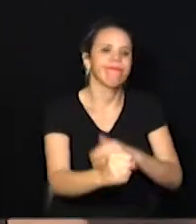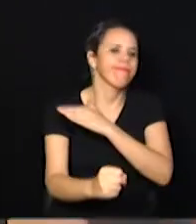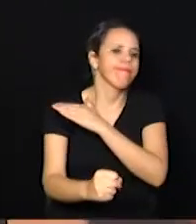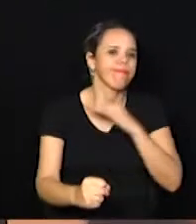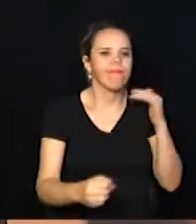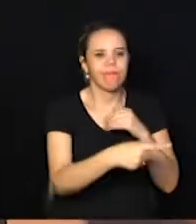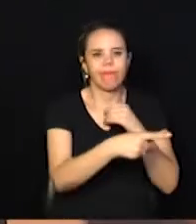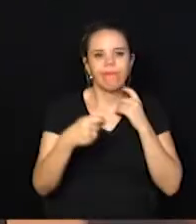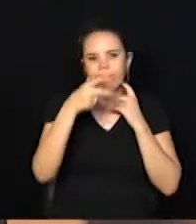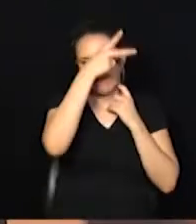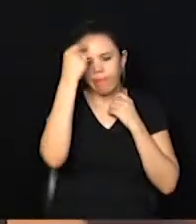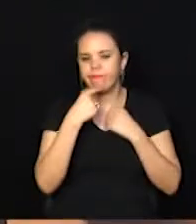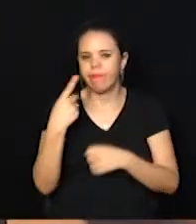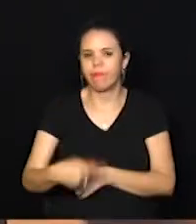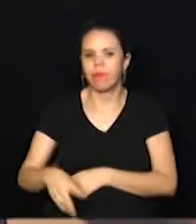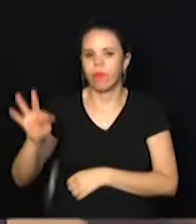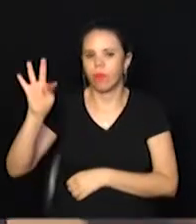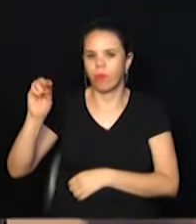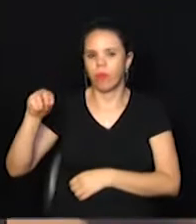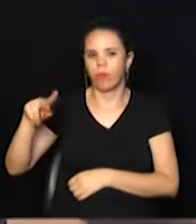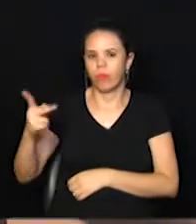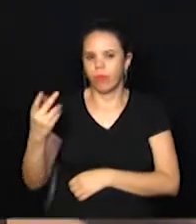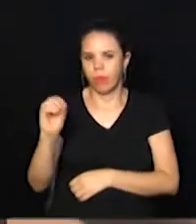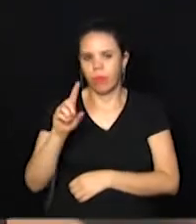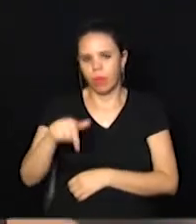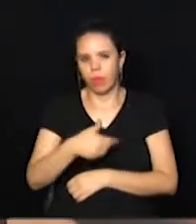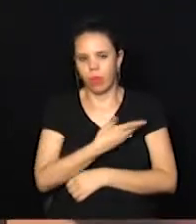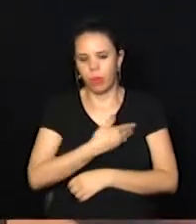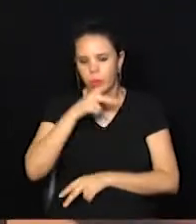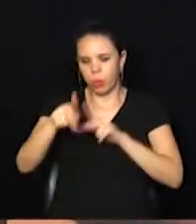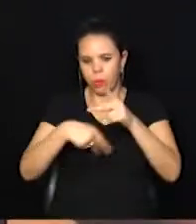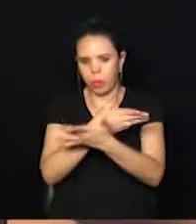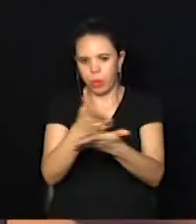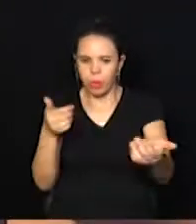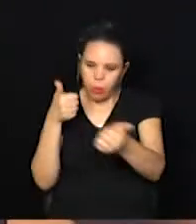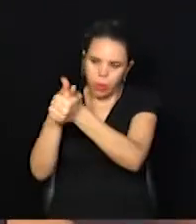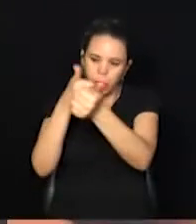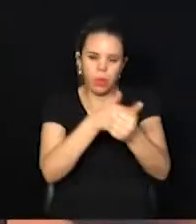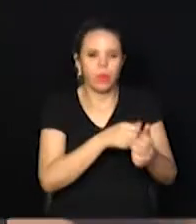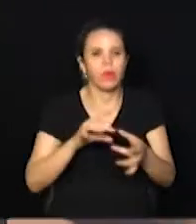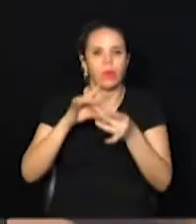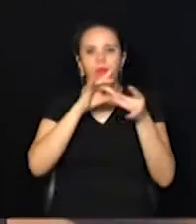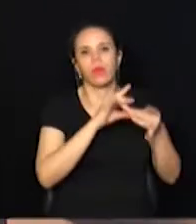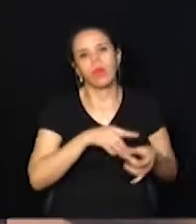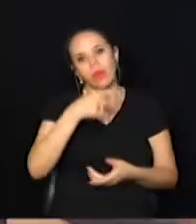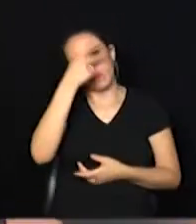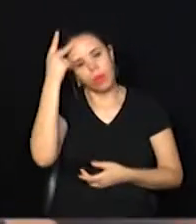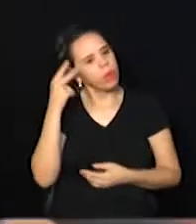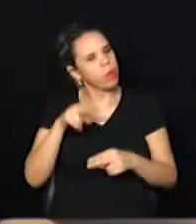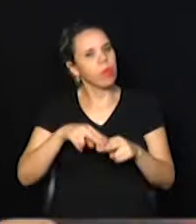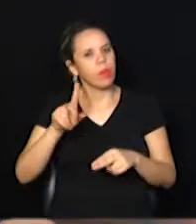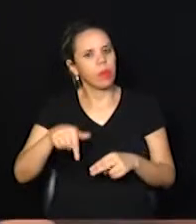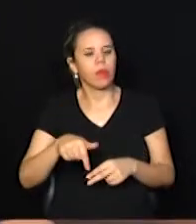a gente tem que lembrar, né, que era um governo do povo, muito próximo à população, e justamente por isso que ele